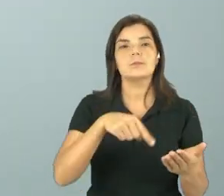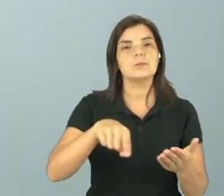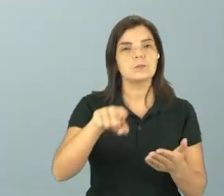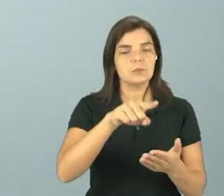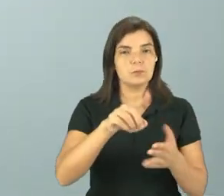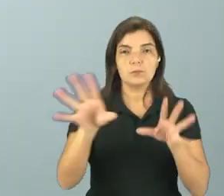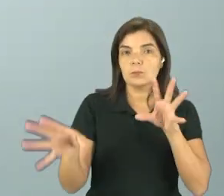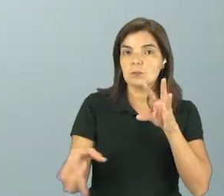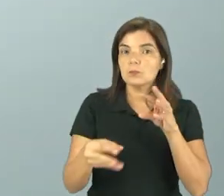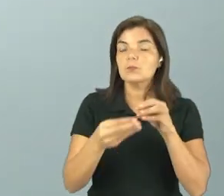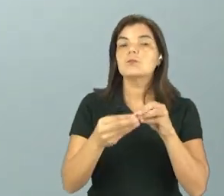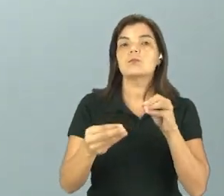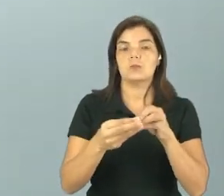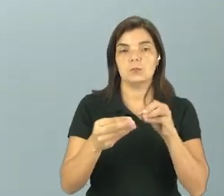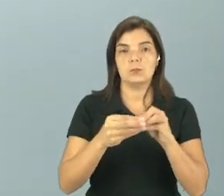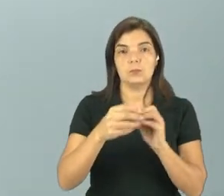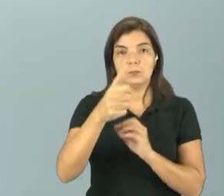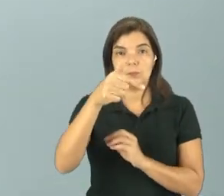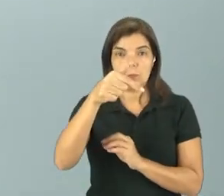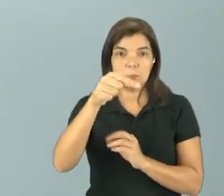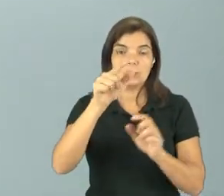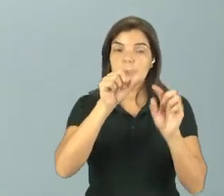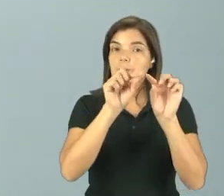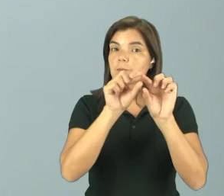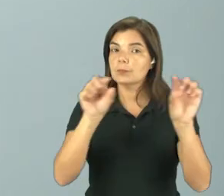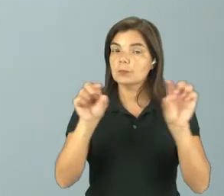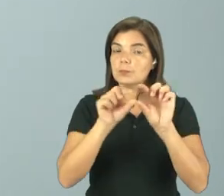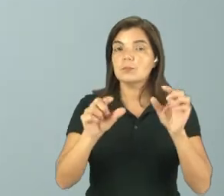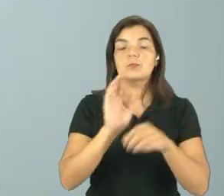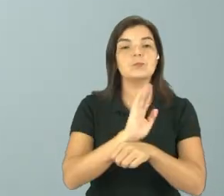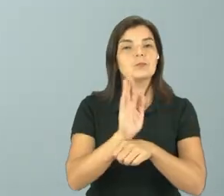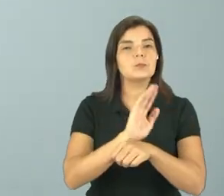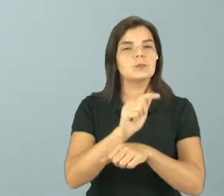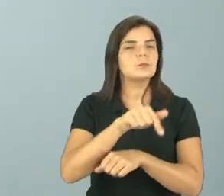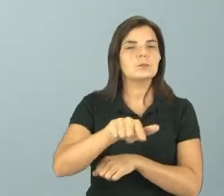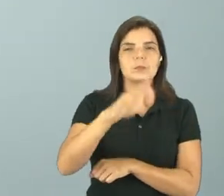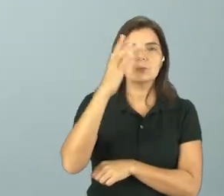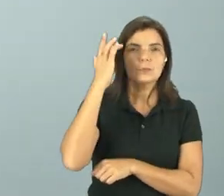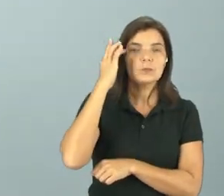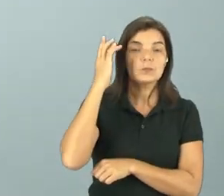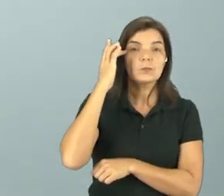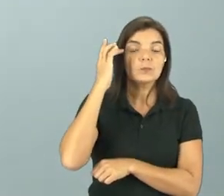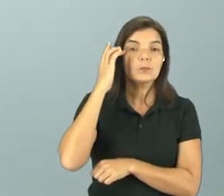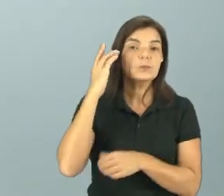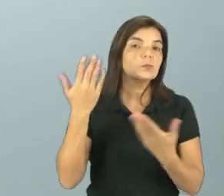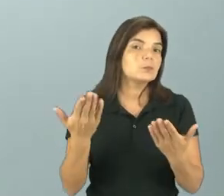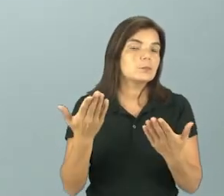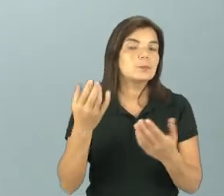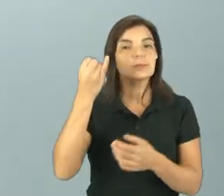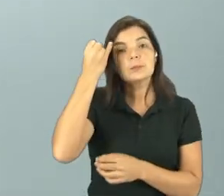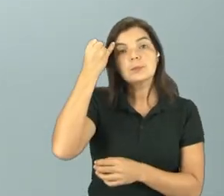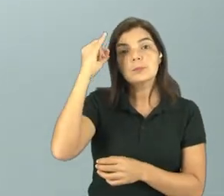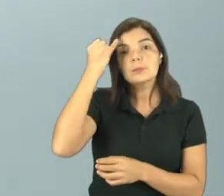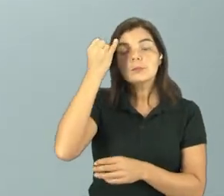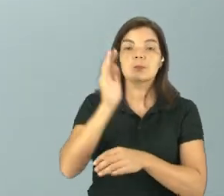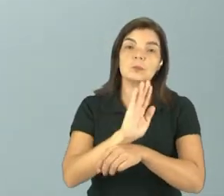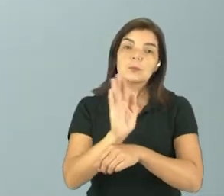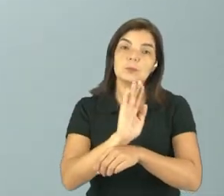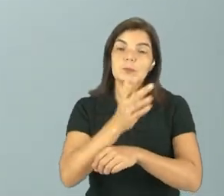façam um pequeno resumo de no mínimo 7 linhas sobre o filme, o que é que vocês acharam, quais são as ideologias do filme,